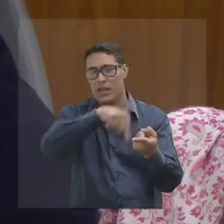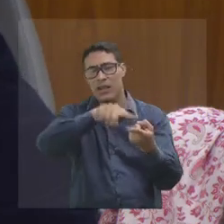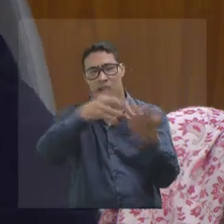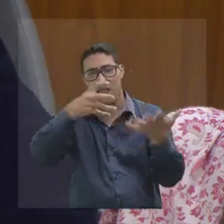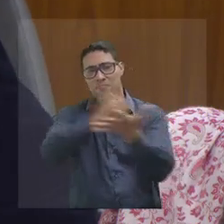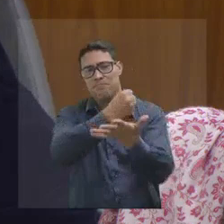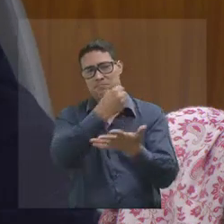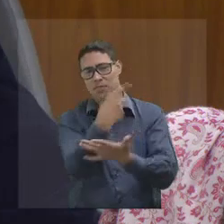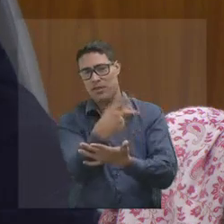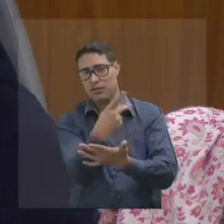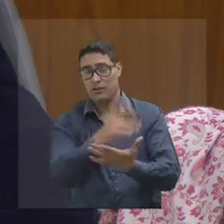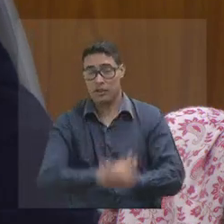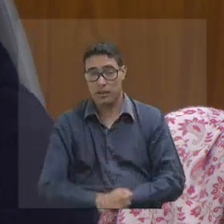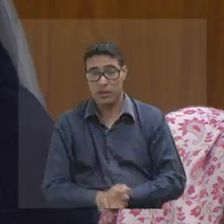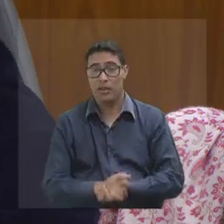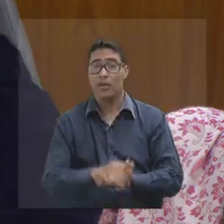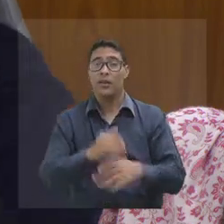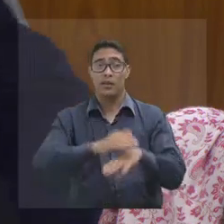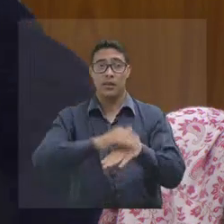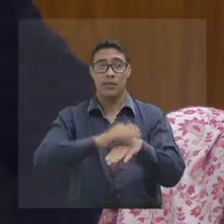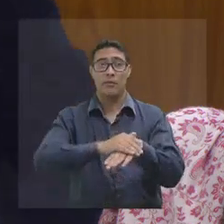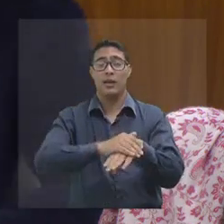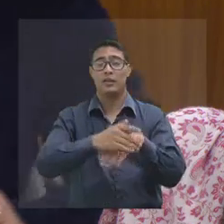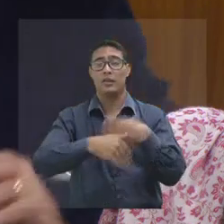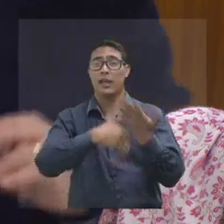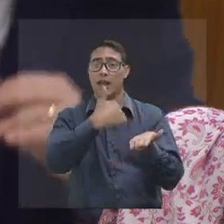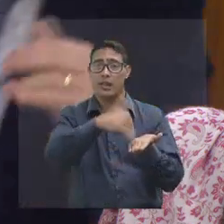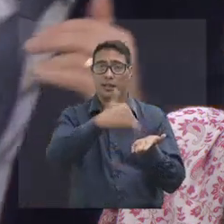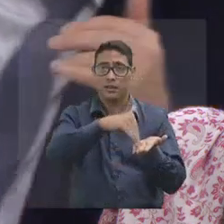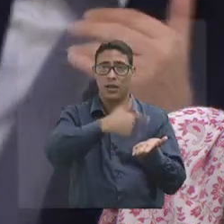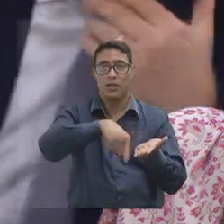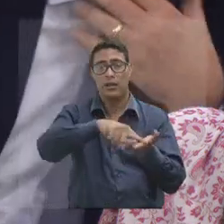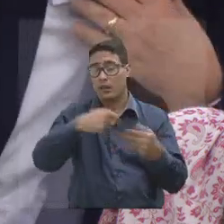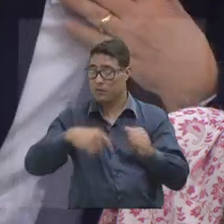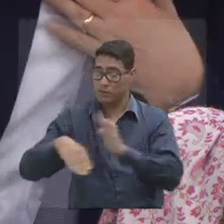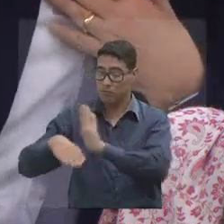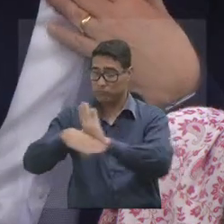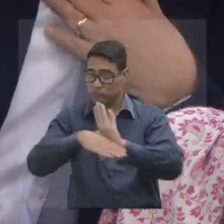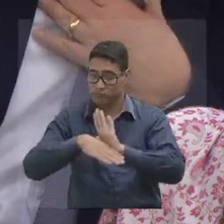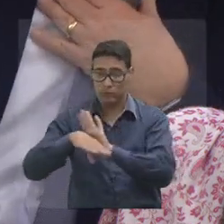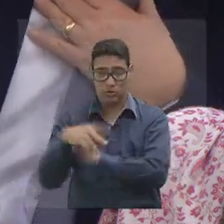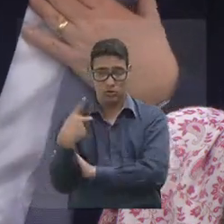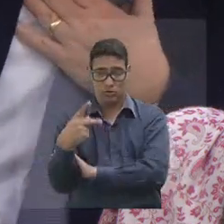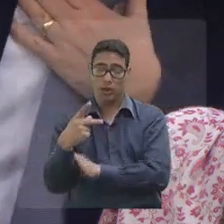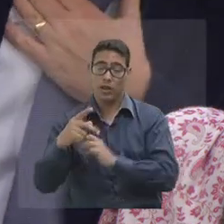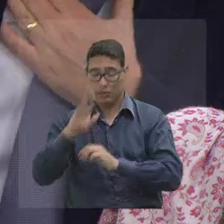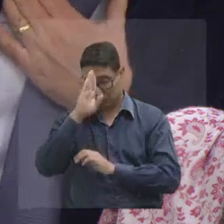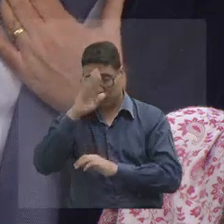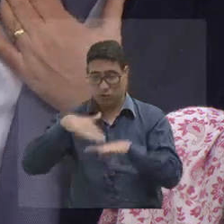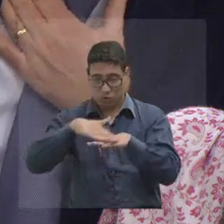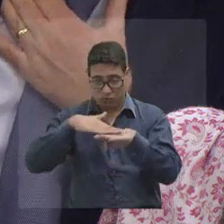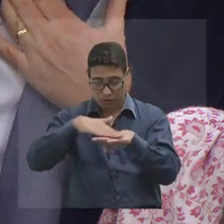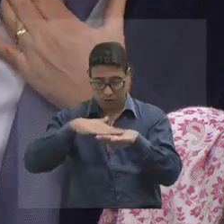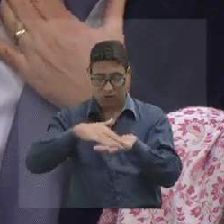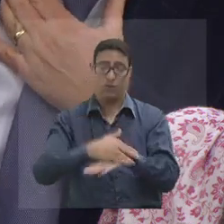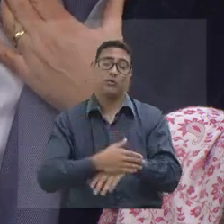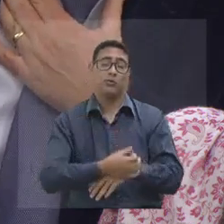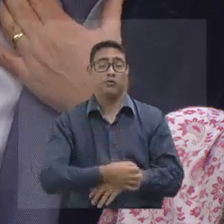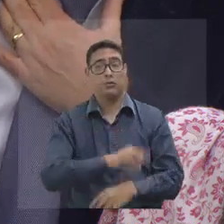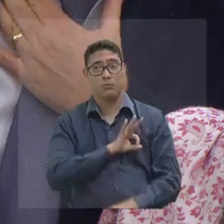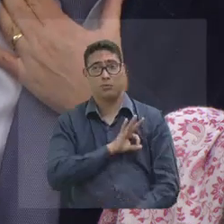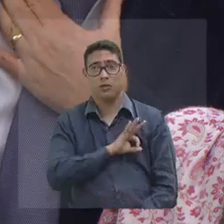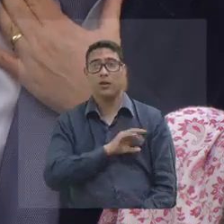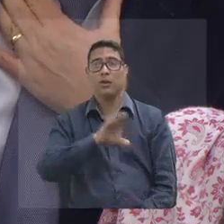a Secretaria Estadual de Meio Ambiente dê para ele a retaguarda necessária inclusive conversando com a polícia civil com o